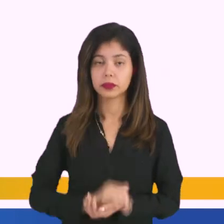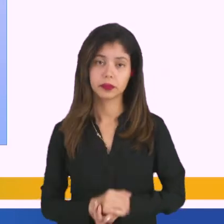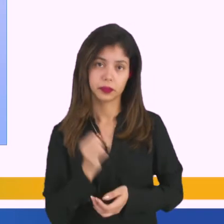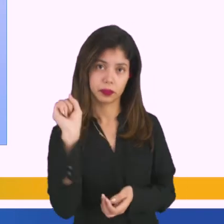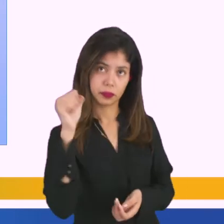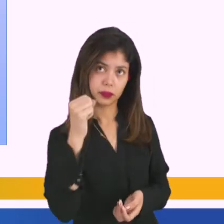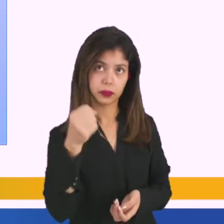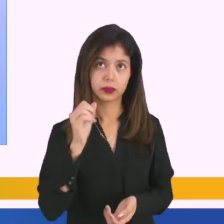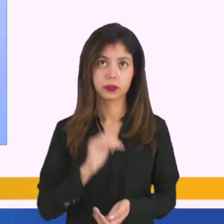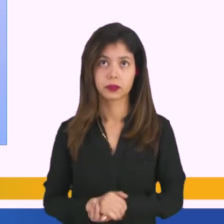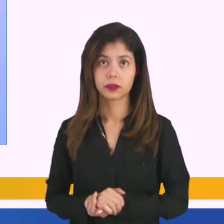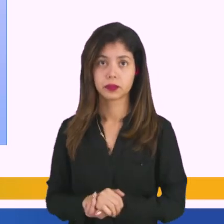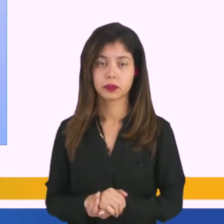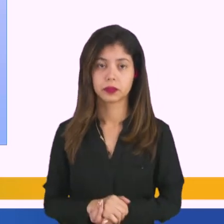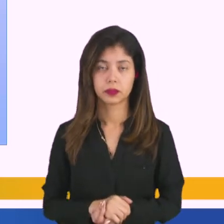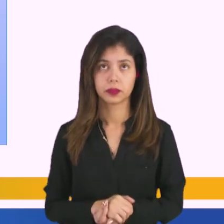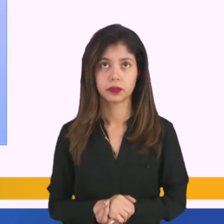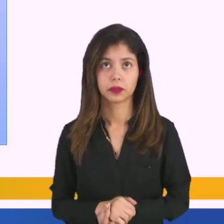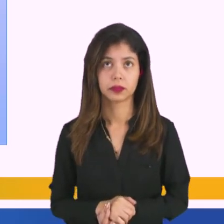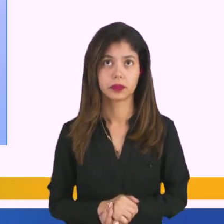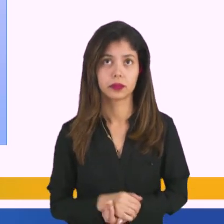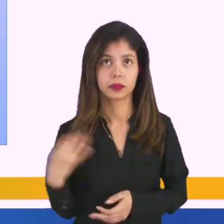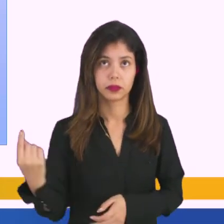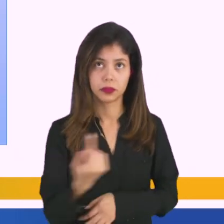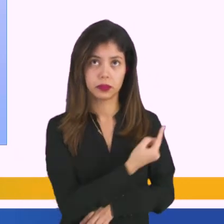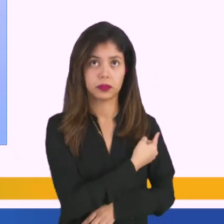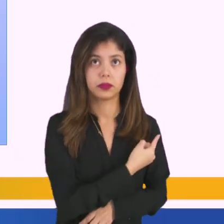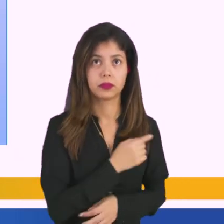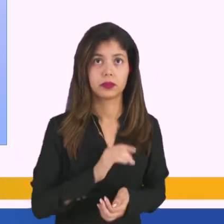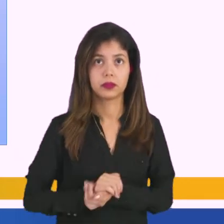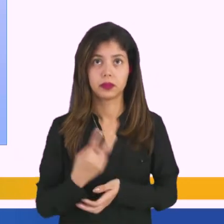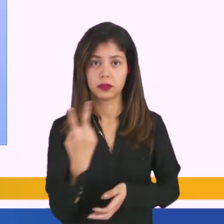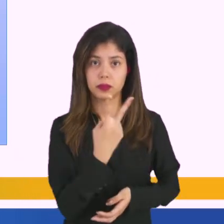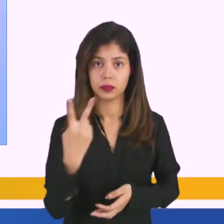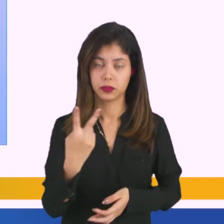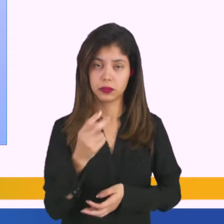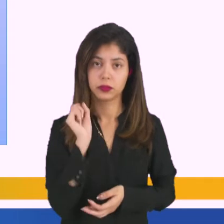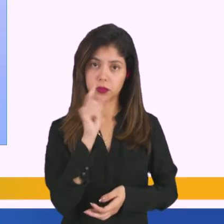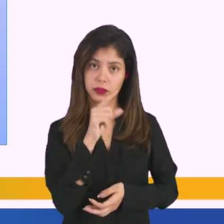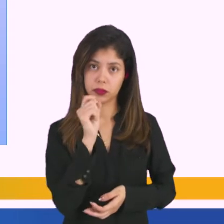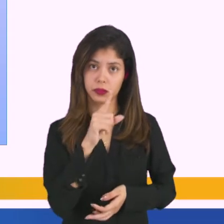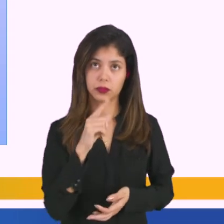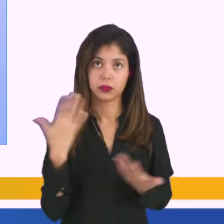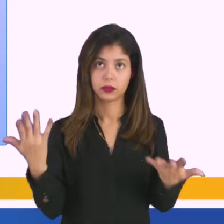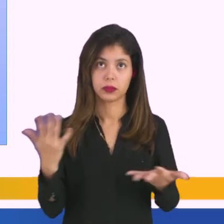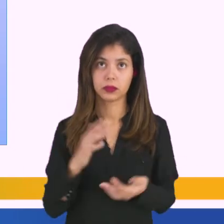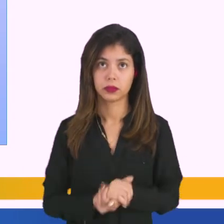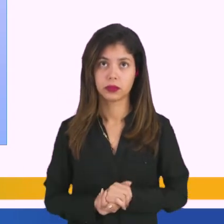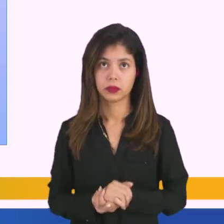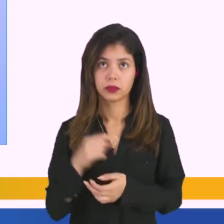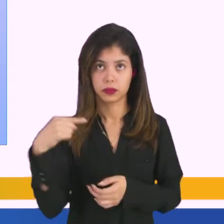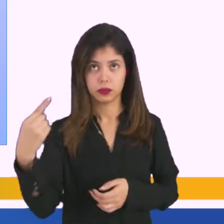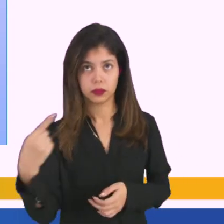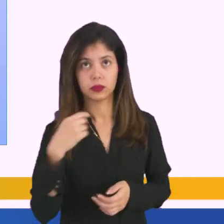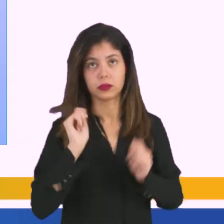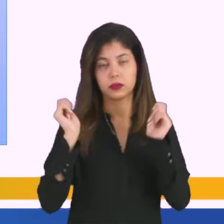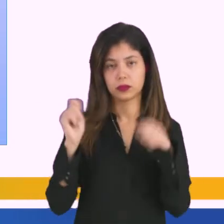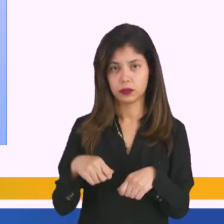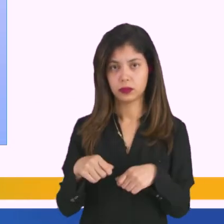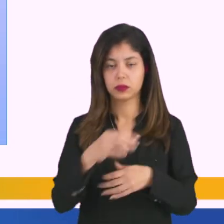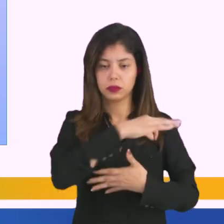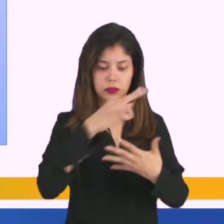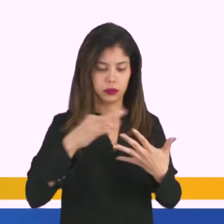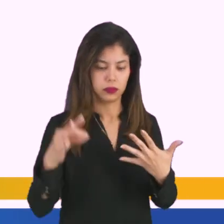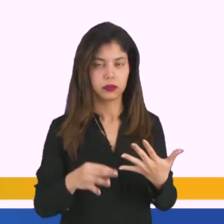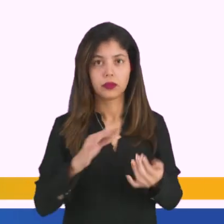Tem 8 bolinhas aí nessa caixa. Então, nosso caso favorável é formado apenas pelas bolinhas de cor azul. Então, logo, nosso caso